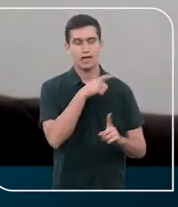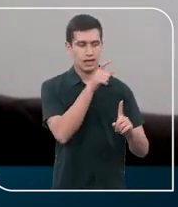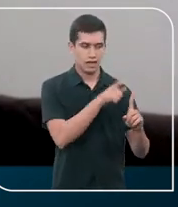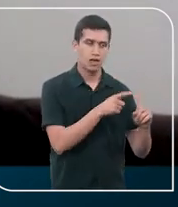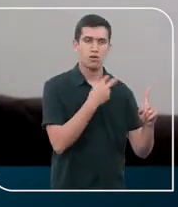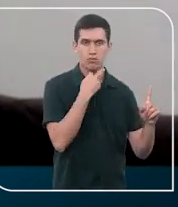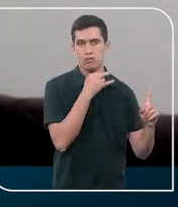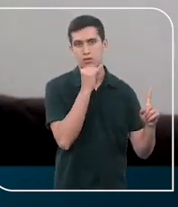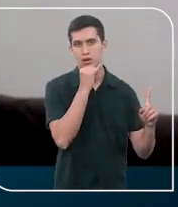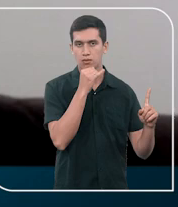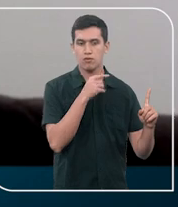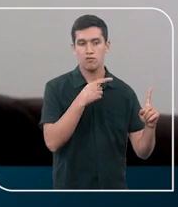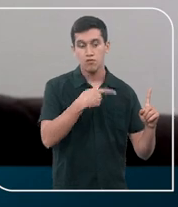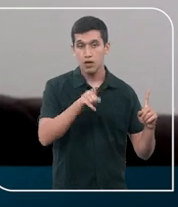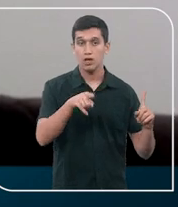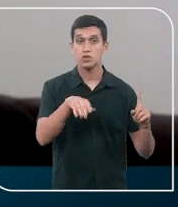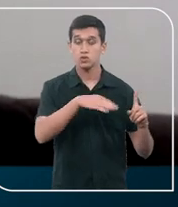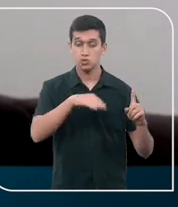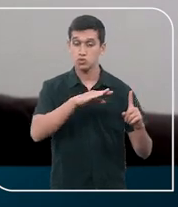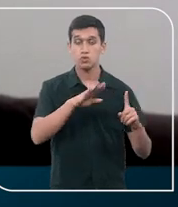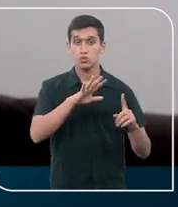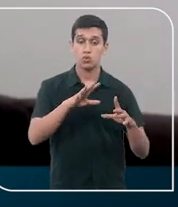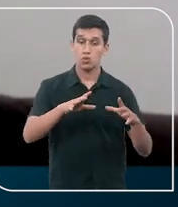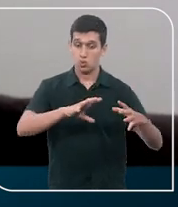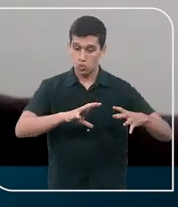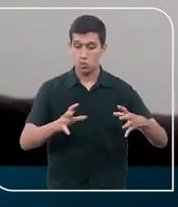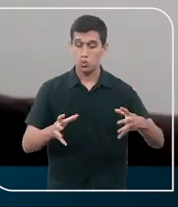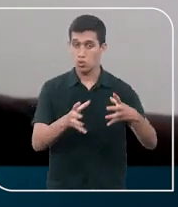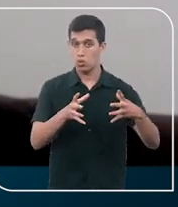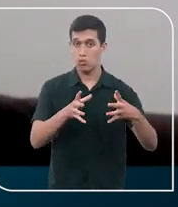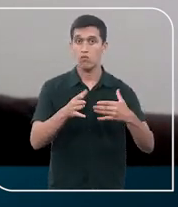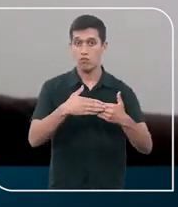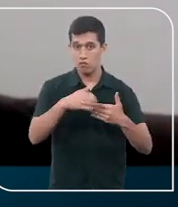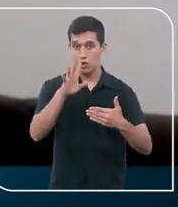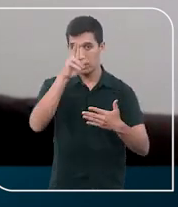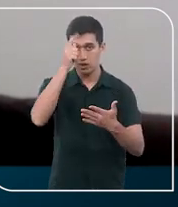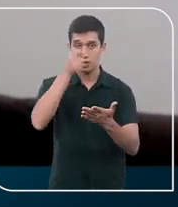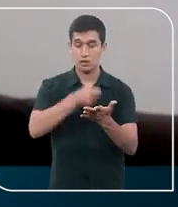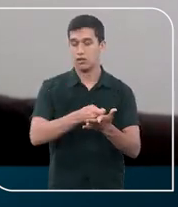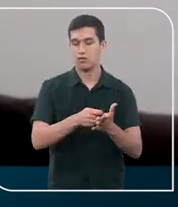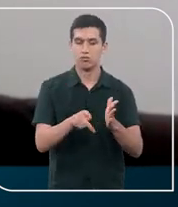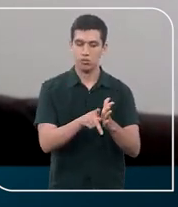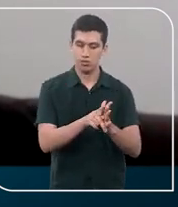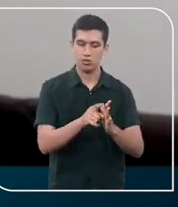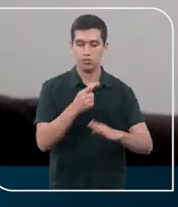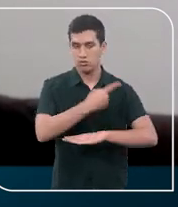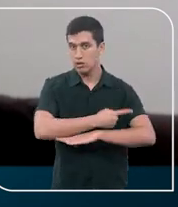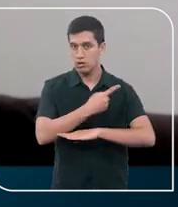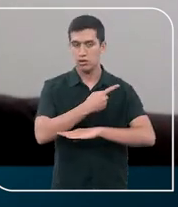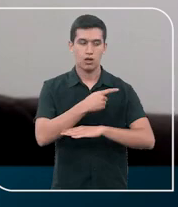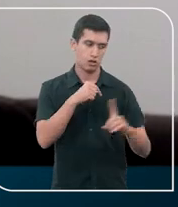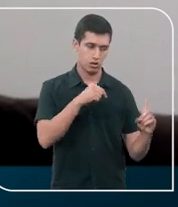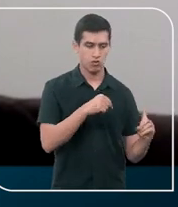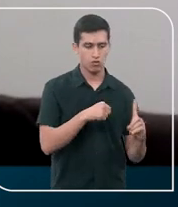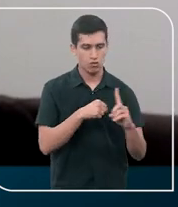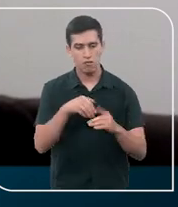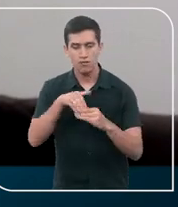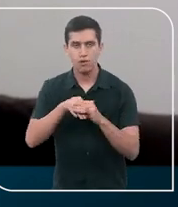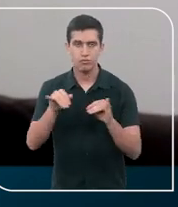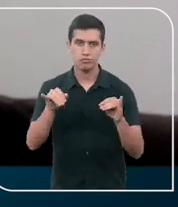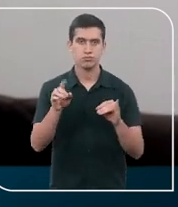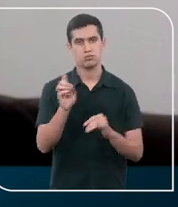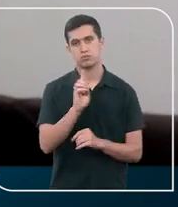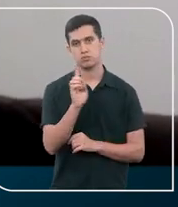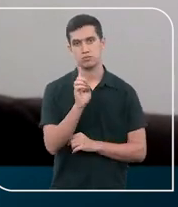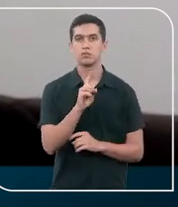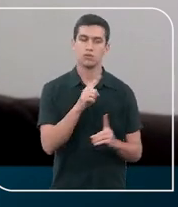votar nas assembleias, né, e deliberar sobre esses itens. Fazendo uma pequena ressalva, que inclusive acompanha o entendimento de que